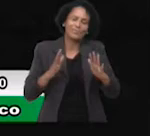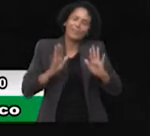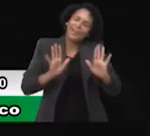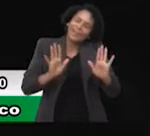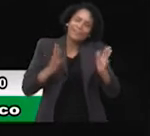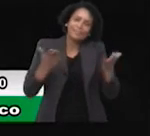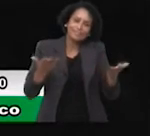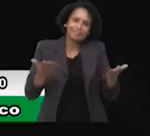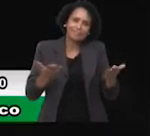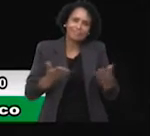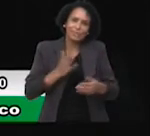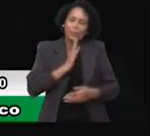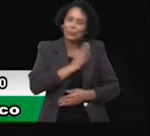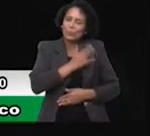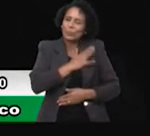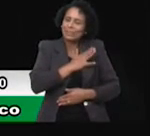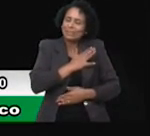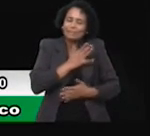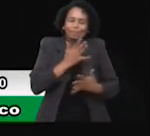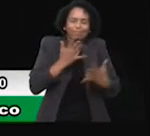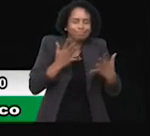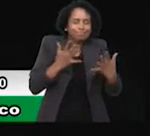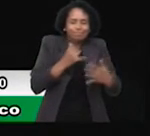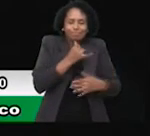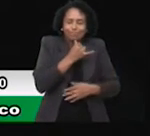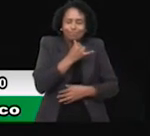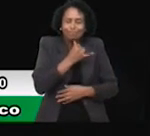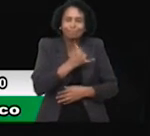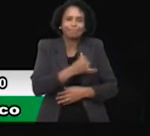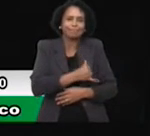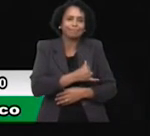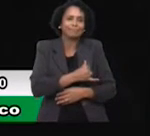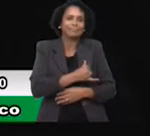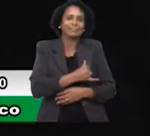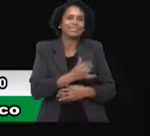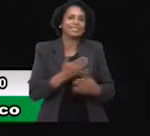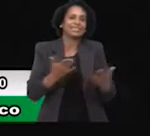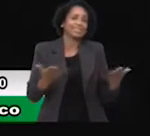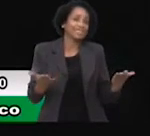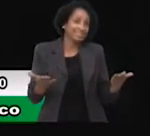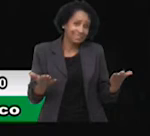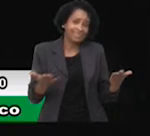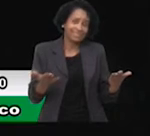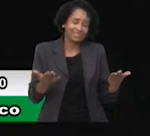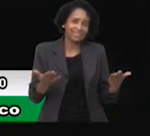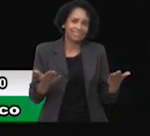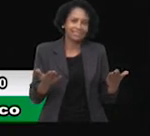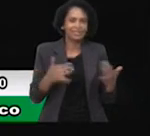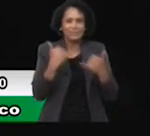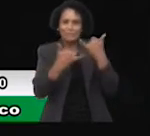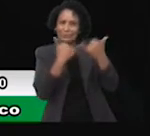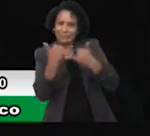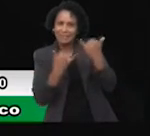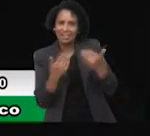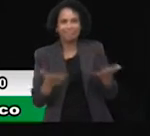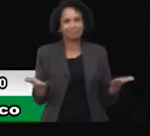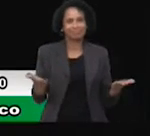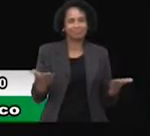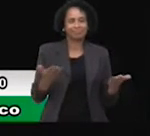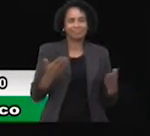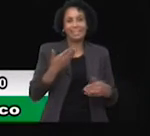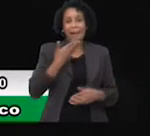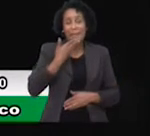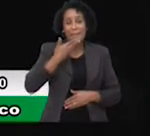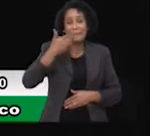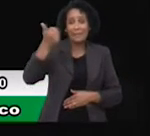mesmo com o coração apertado de ter que me despedir de alguns colegas que... Vamos brincar um pouquinho, né, De Paula? A melhor comissão da